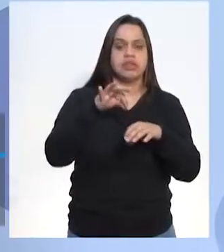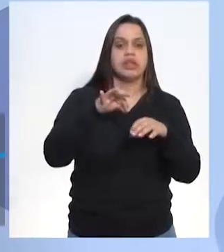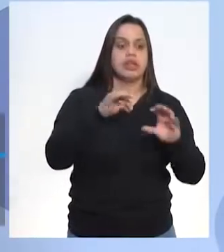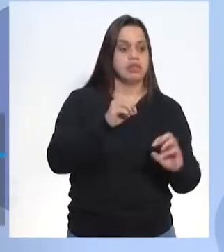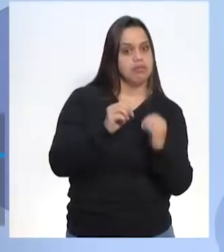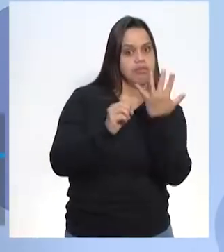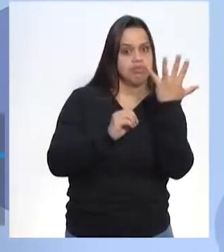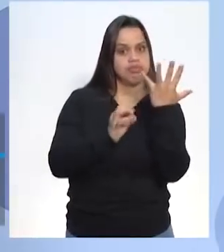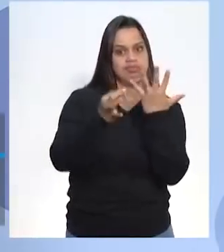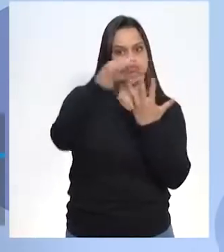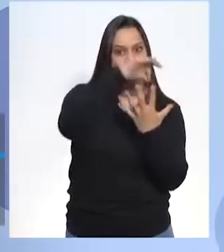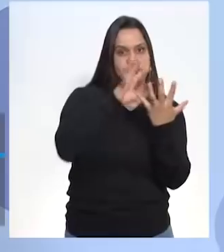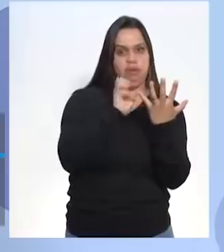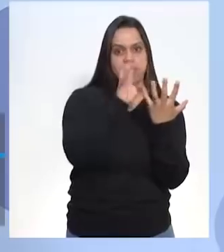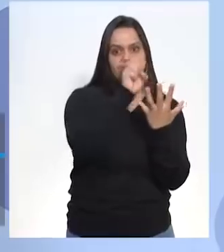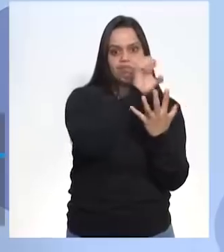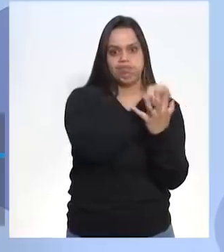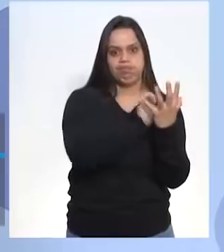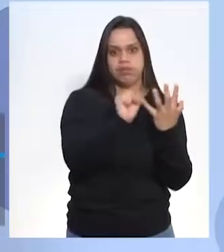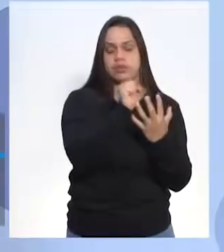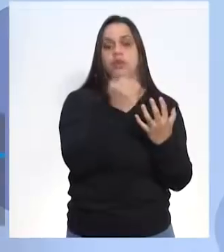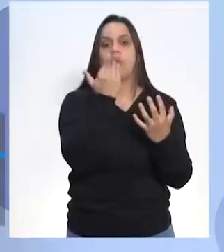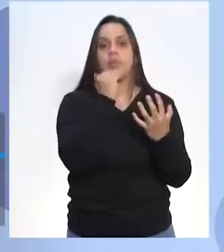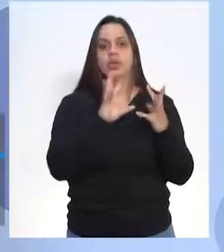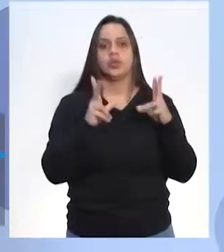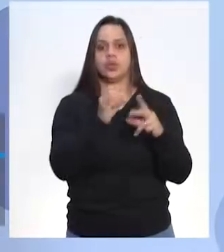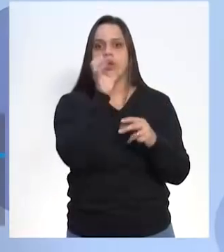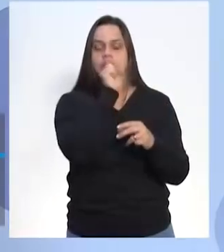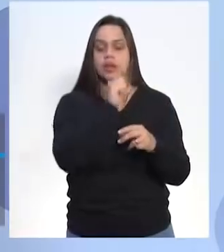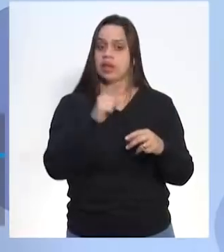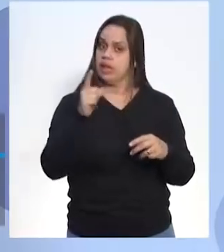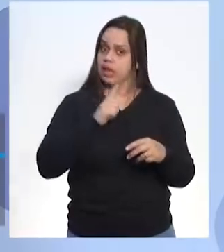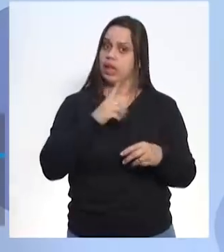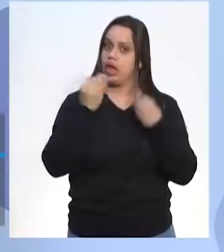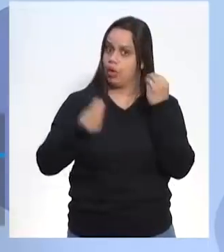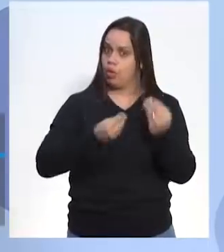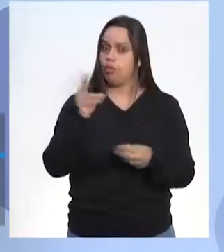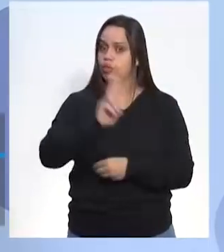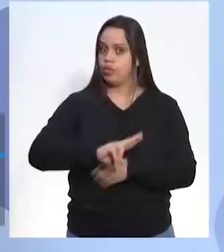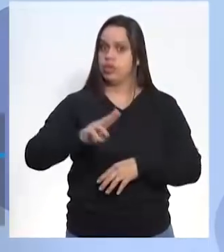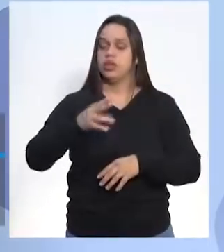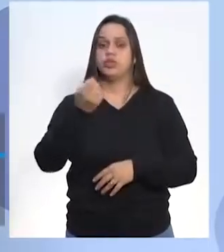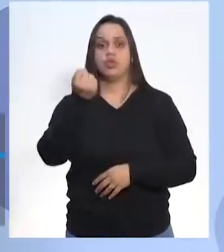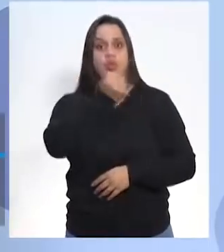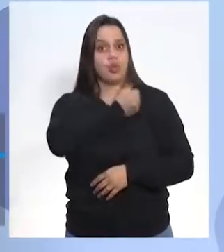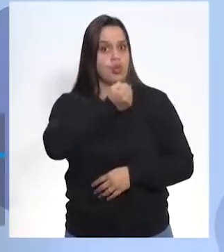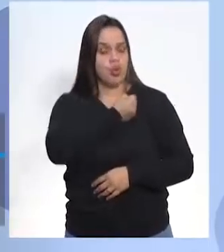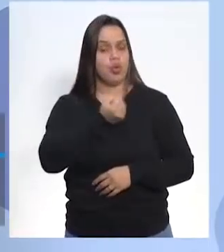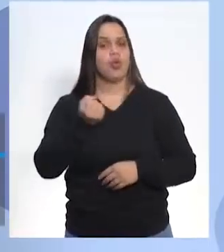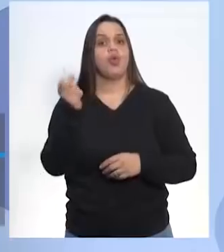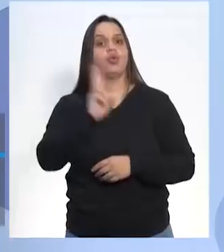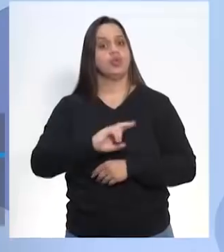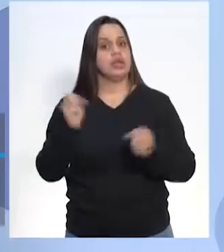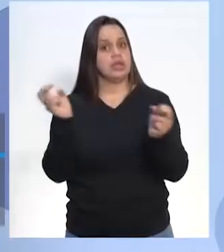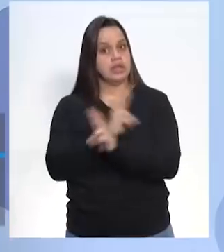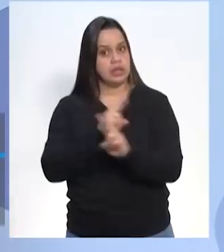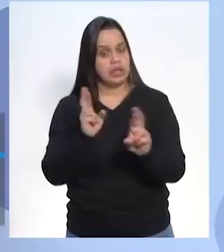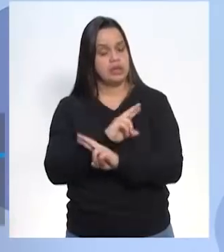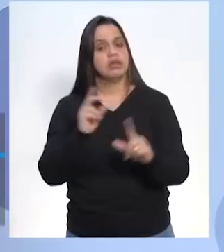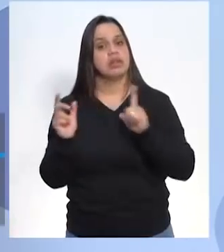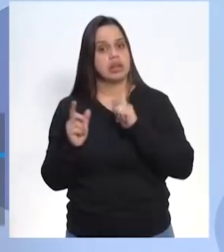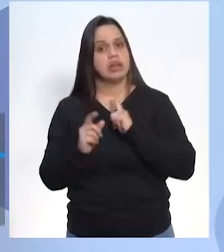né? Tem como, através de números e utilizando essa relação,